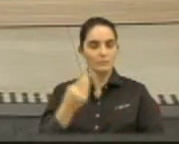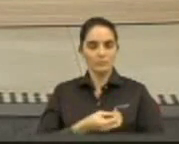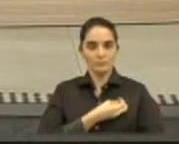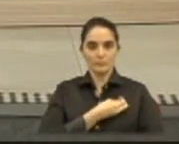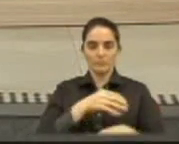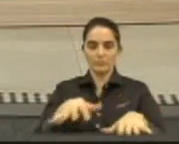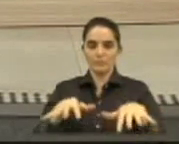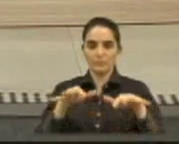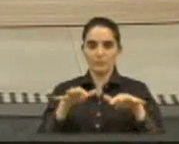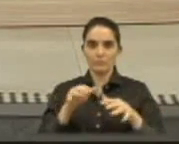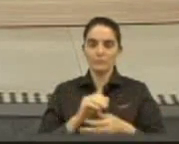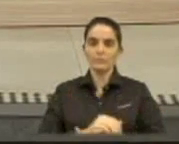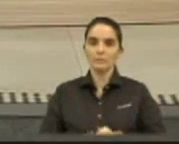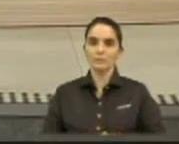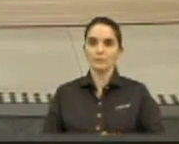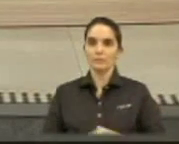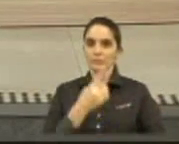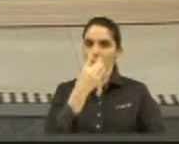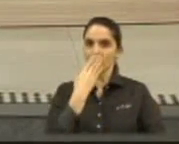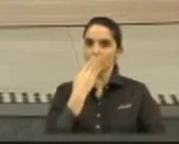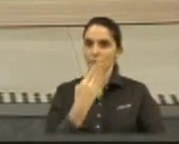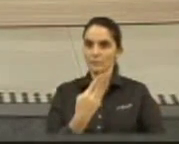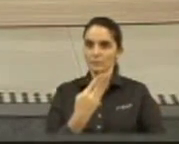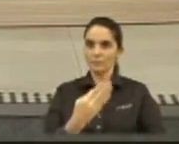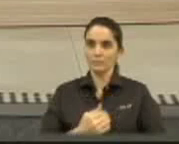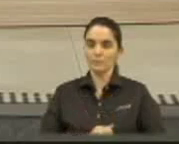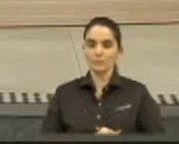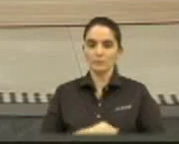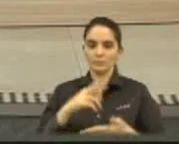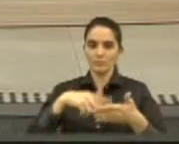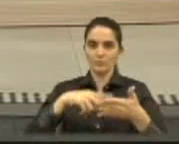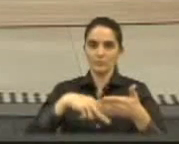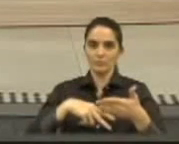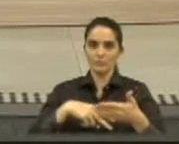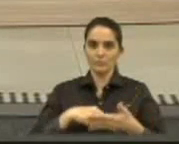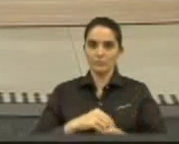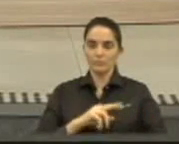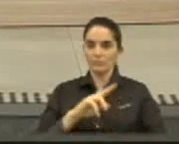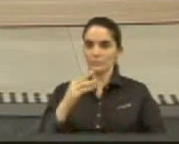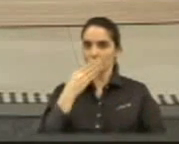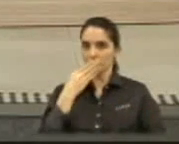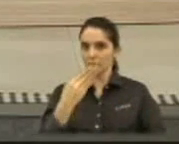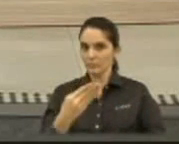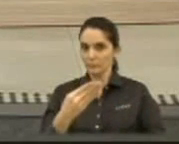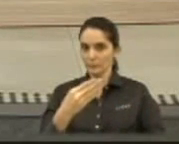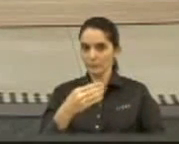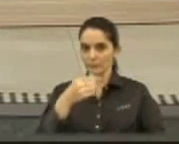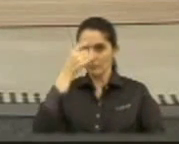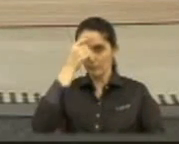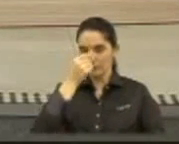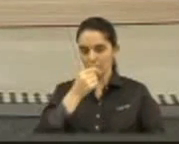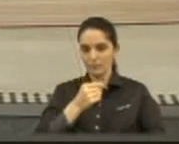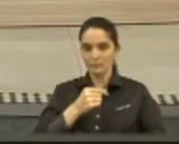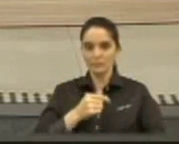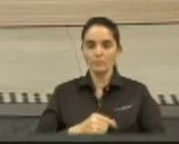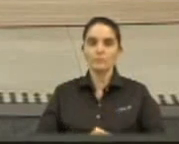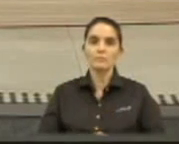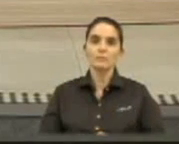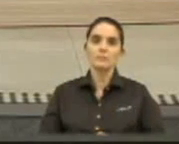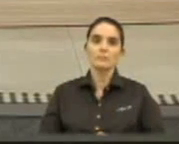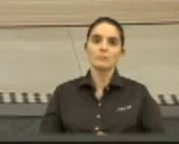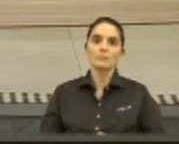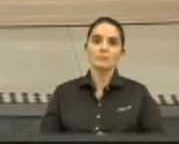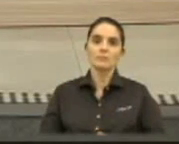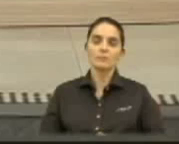presentes no plenário. Há mais um requerimento a ser lido. Antes eu nomeio vereador Edivaldo Soares Antunes Udim como